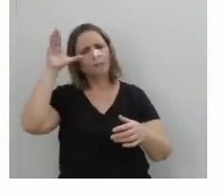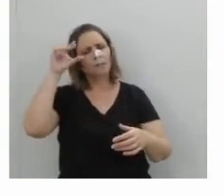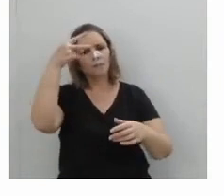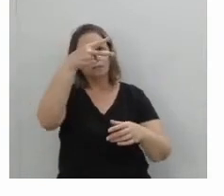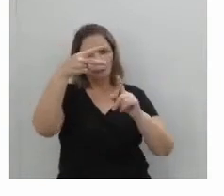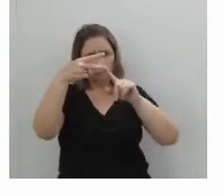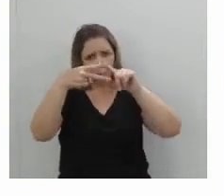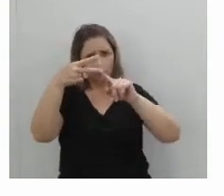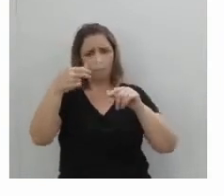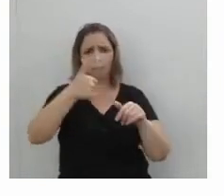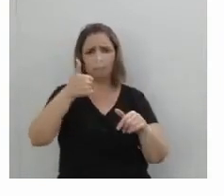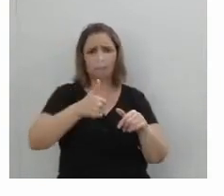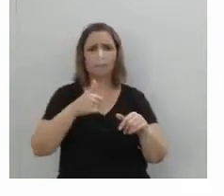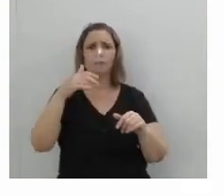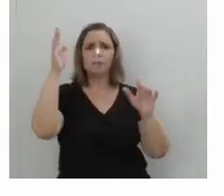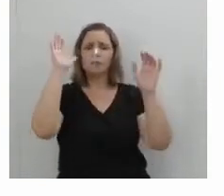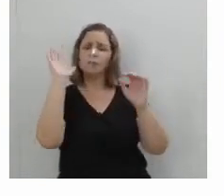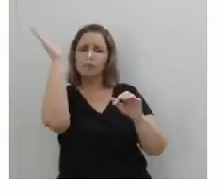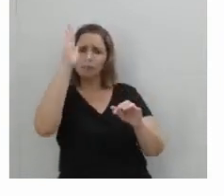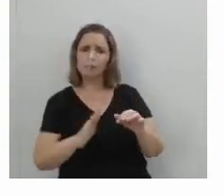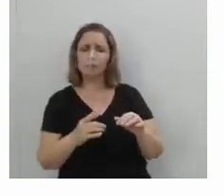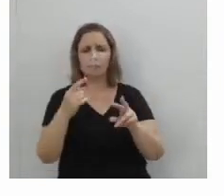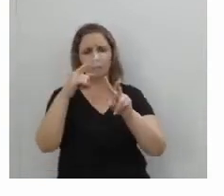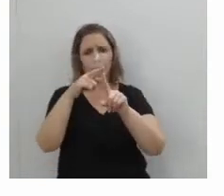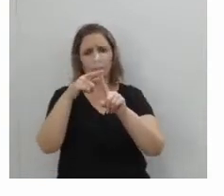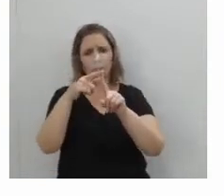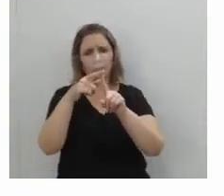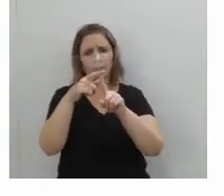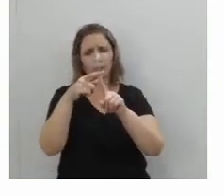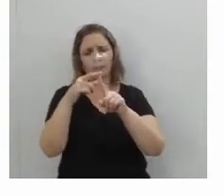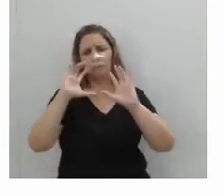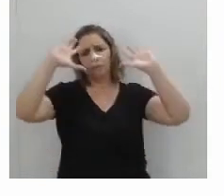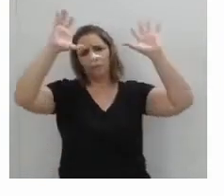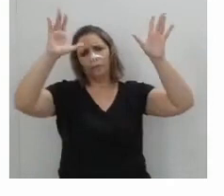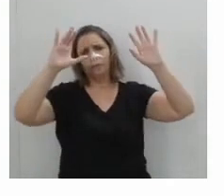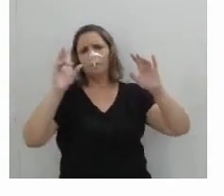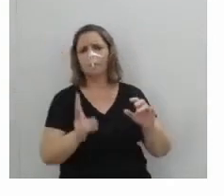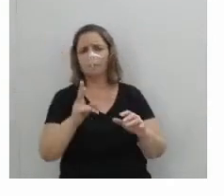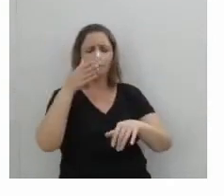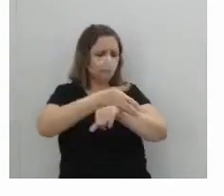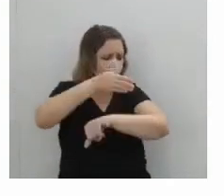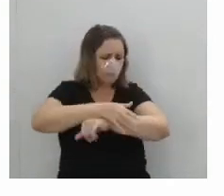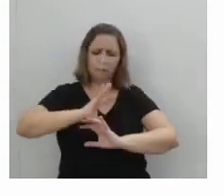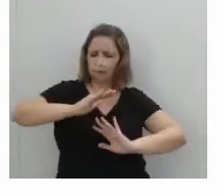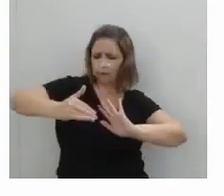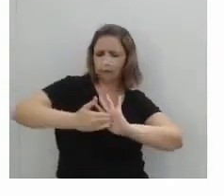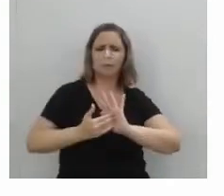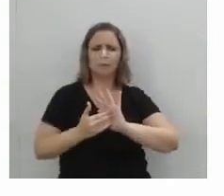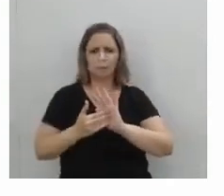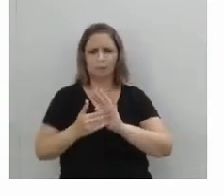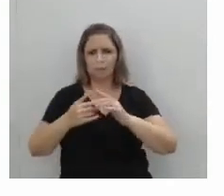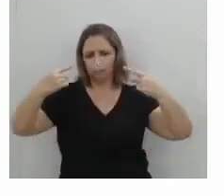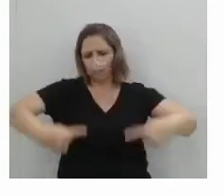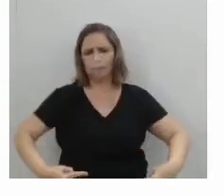curiosidades aí, que a primeira é o Brasil, é a única competição de voleibol. O Brasil sempre participou de todas as disputas